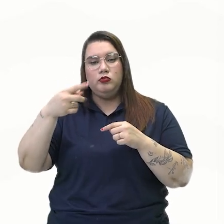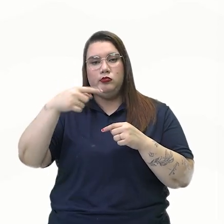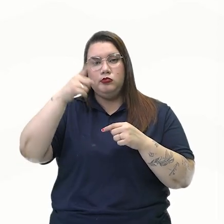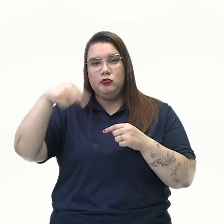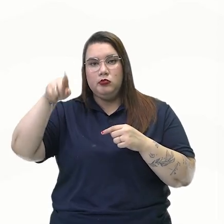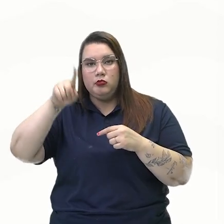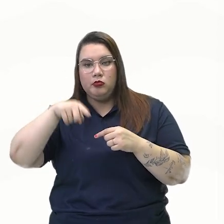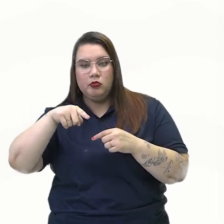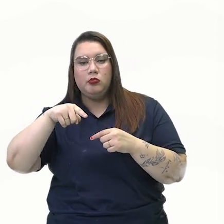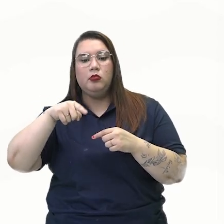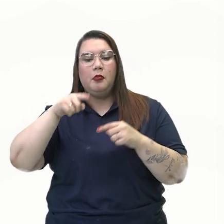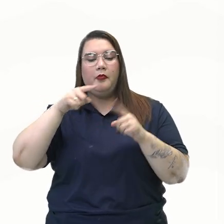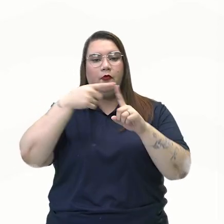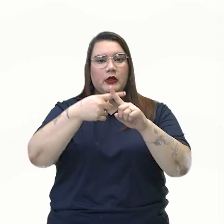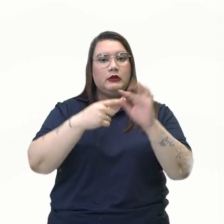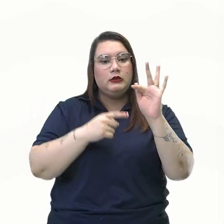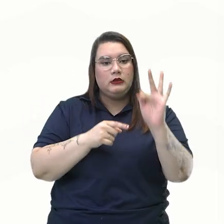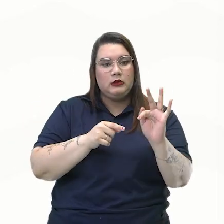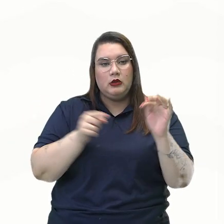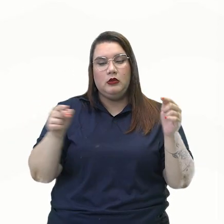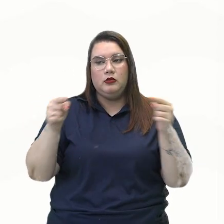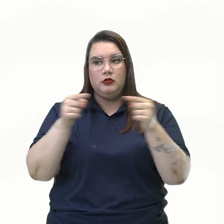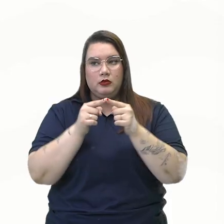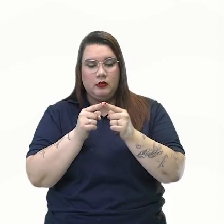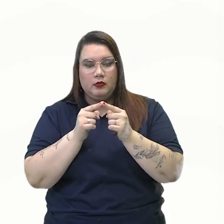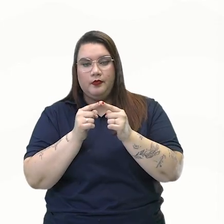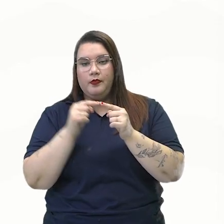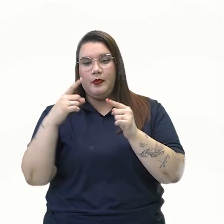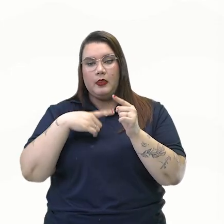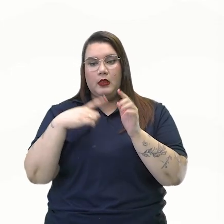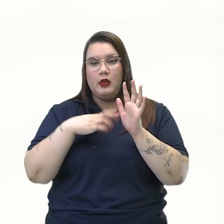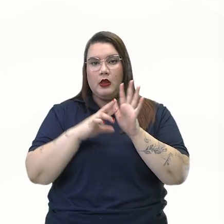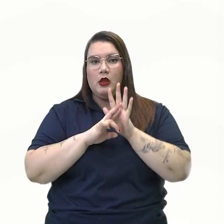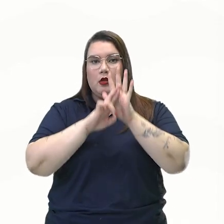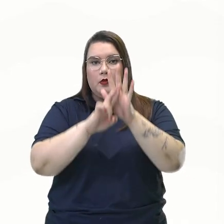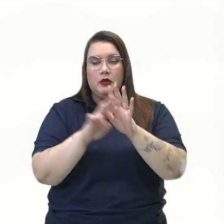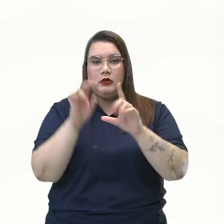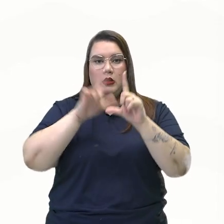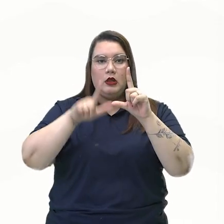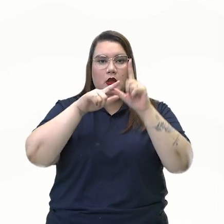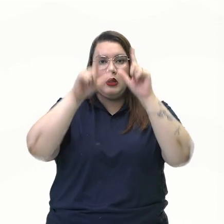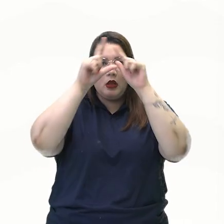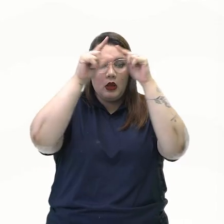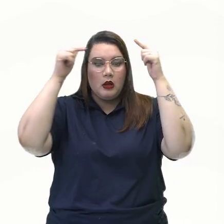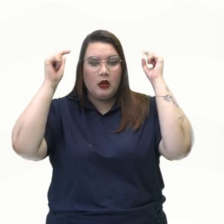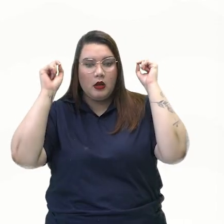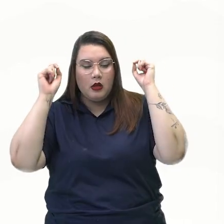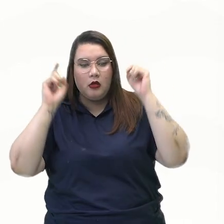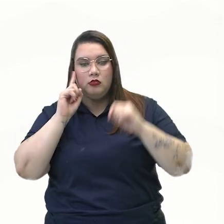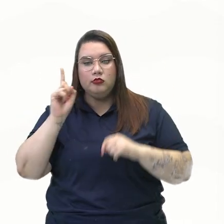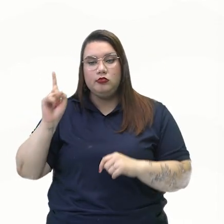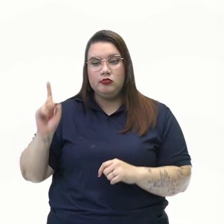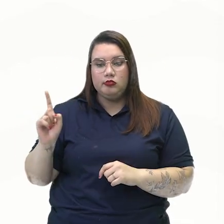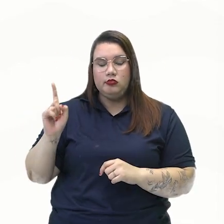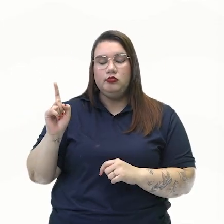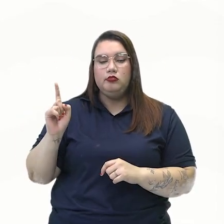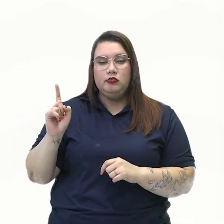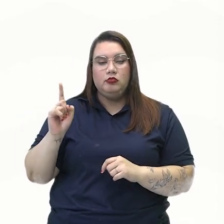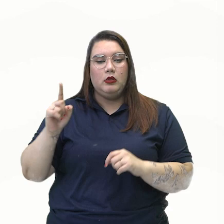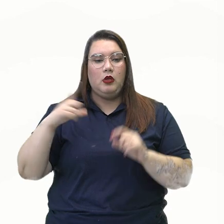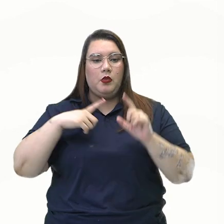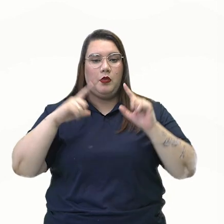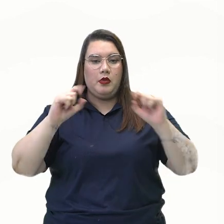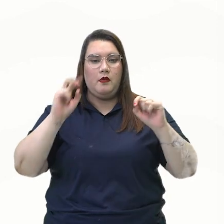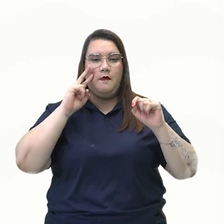de onda é uma distância, representado pela letra grega lambda, é a distância entre duas cristas